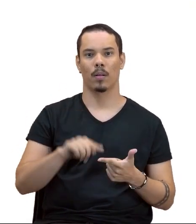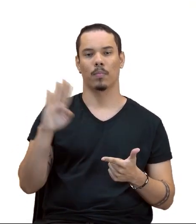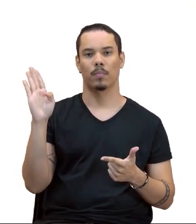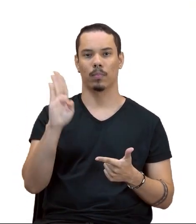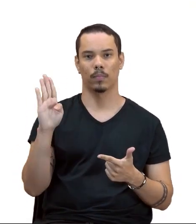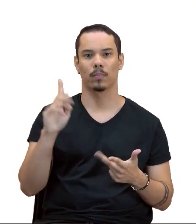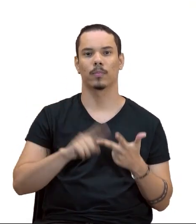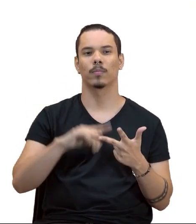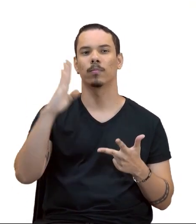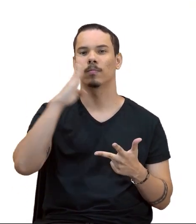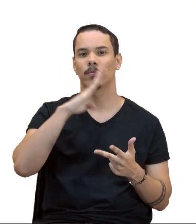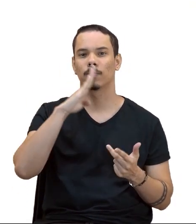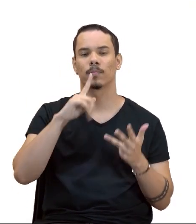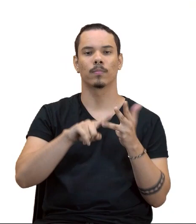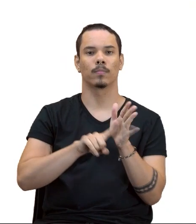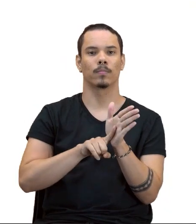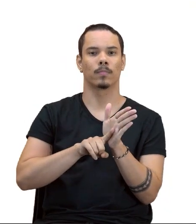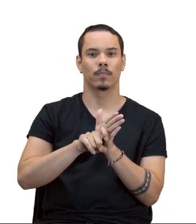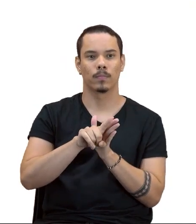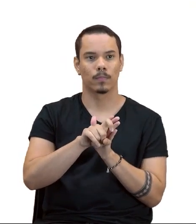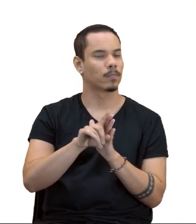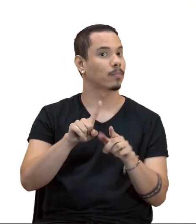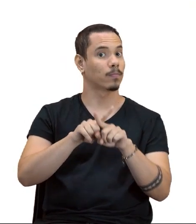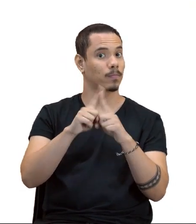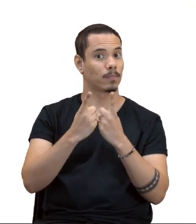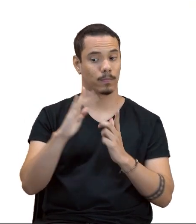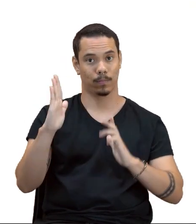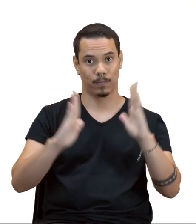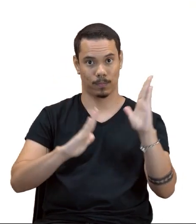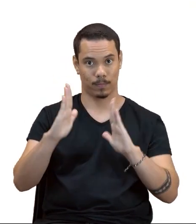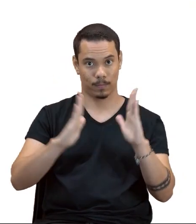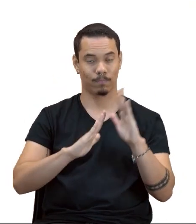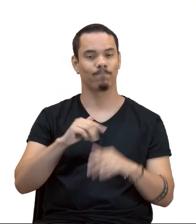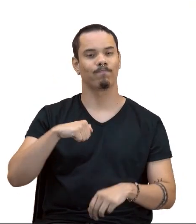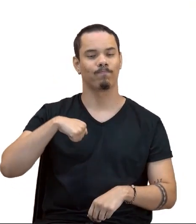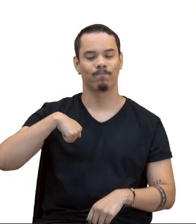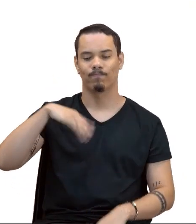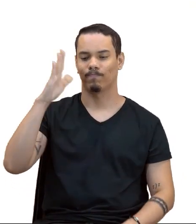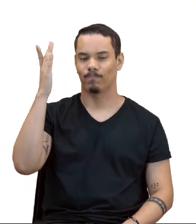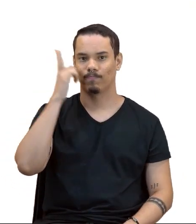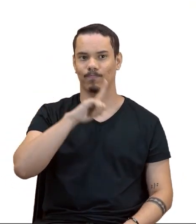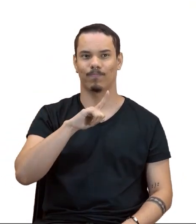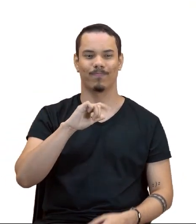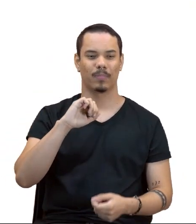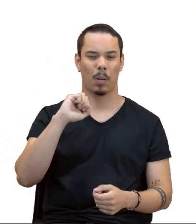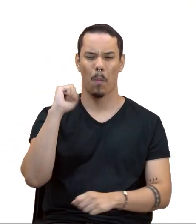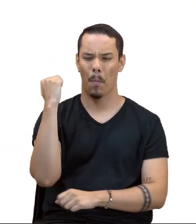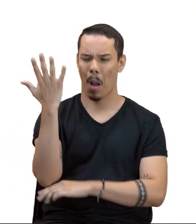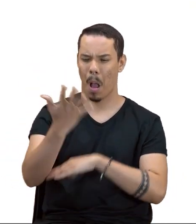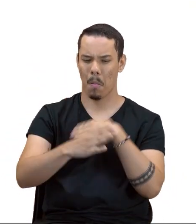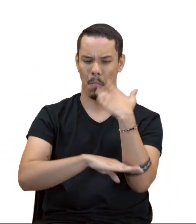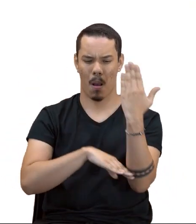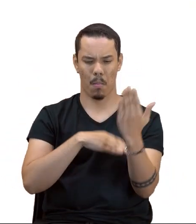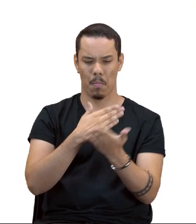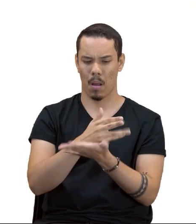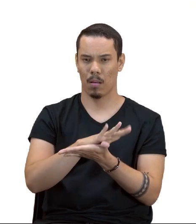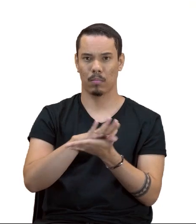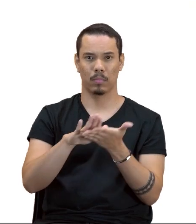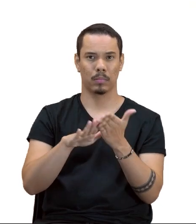Bueno, Cacoal, mas durante esse período, quem mais desmatou, conforme a pesquisa, Porto